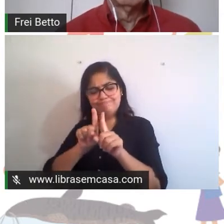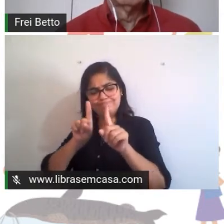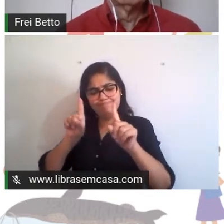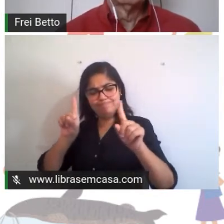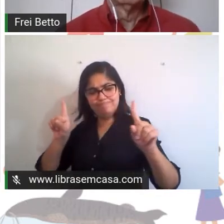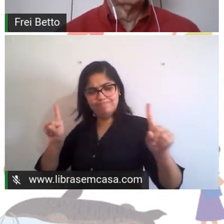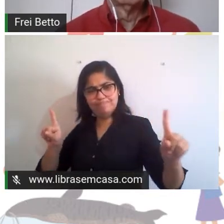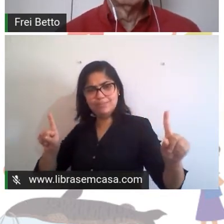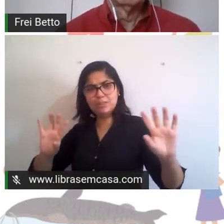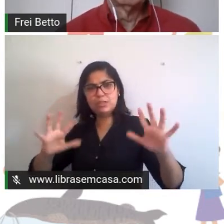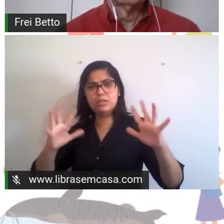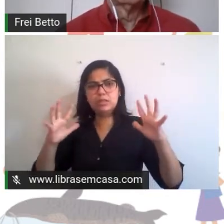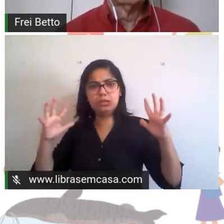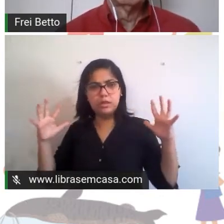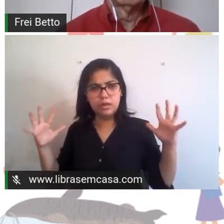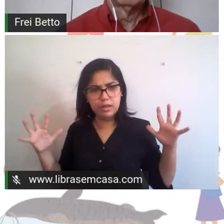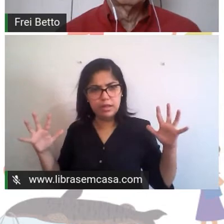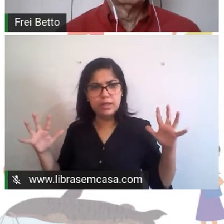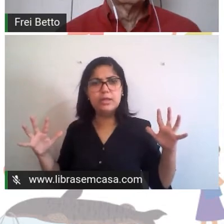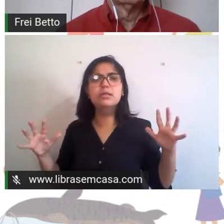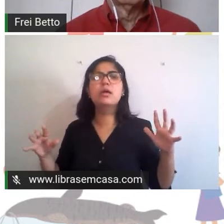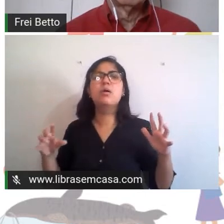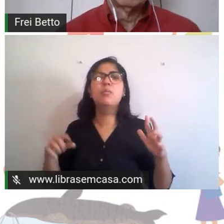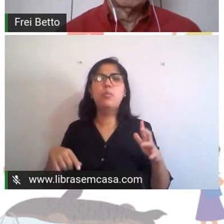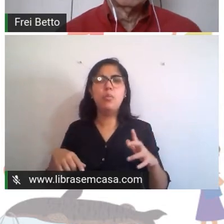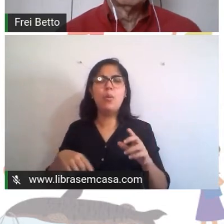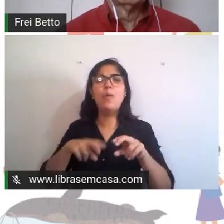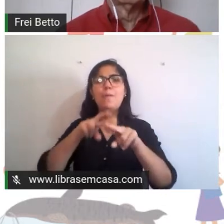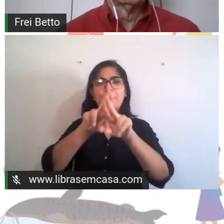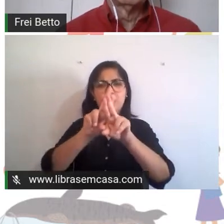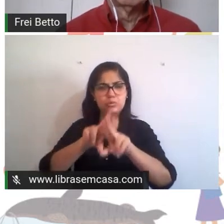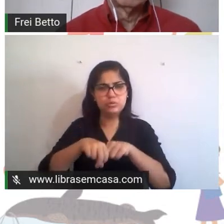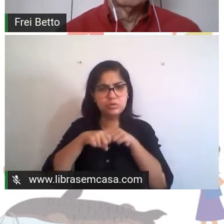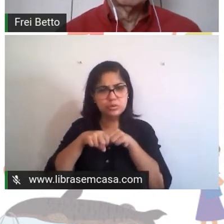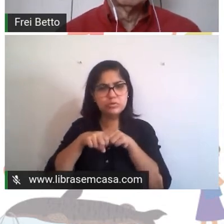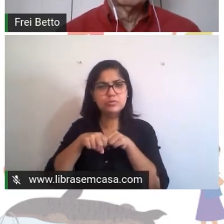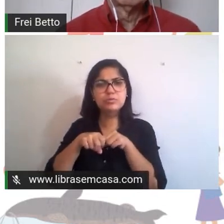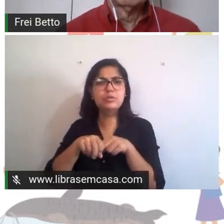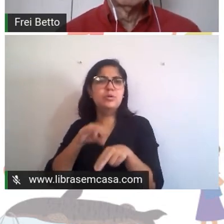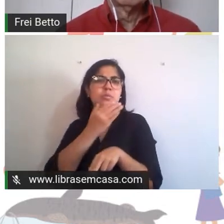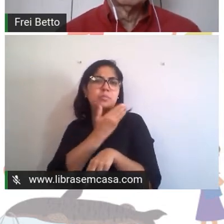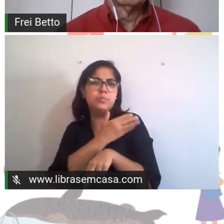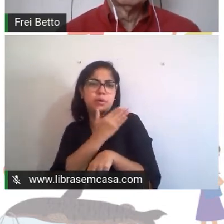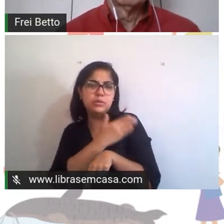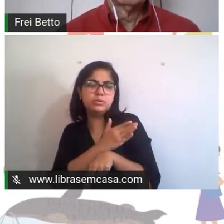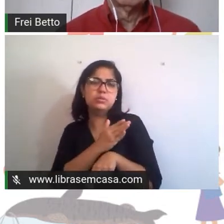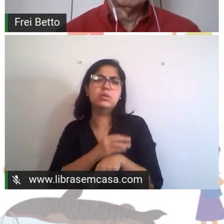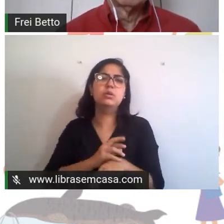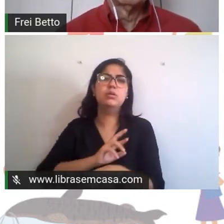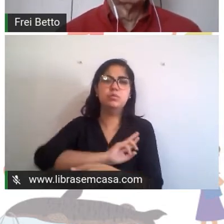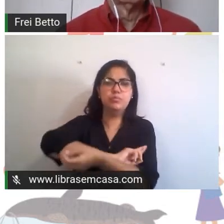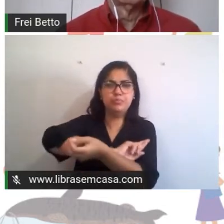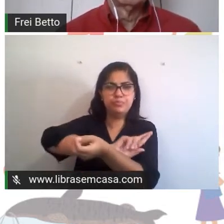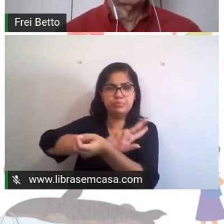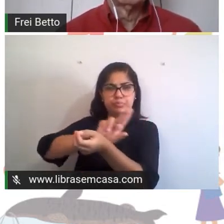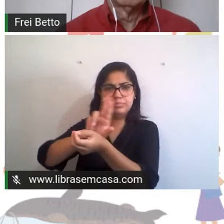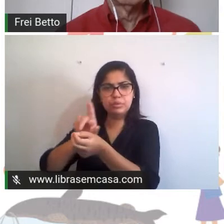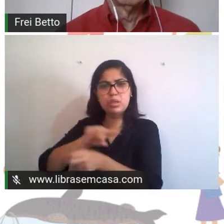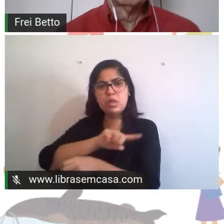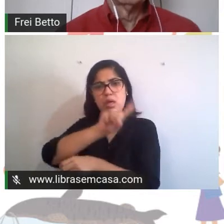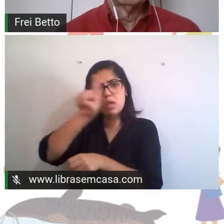razões absolutamente coloniais, raciais, né, desses saberes, né,